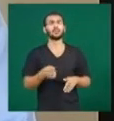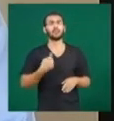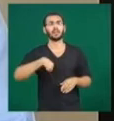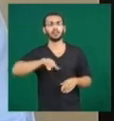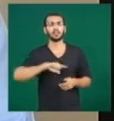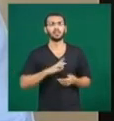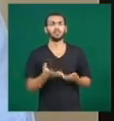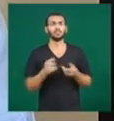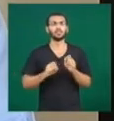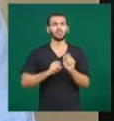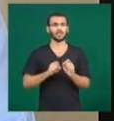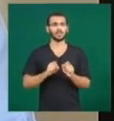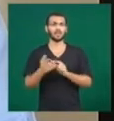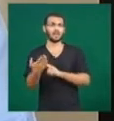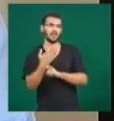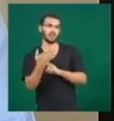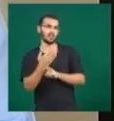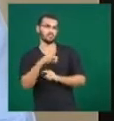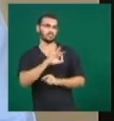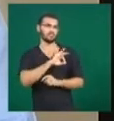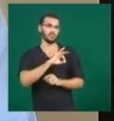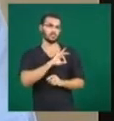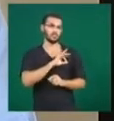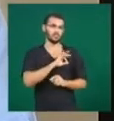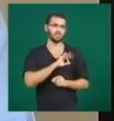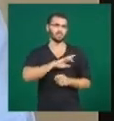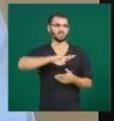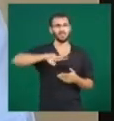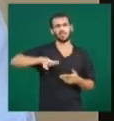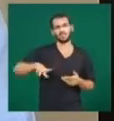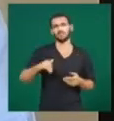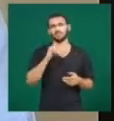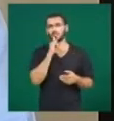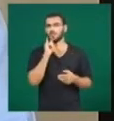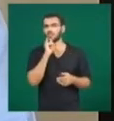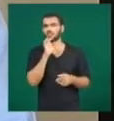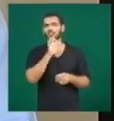pretendemos contar com a ajuda dos órgãos de segurança,